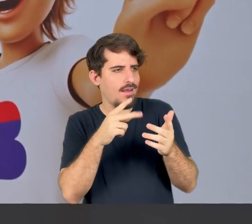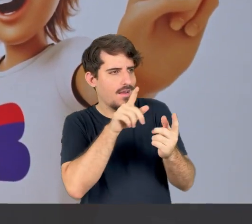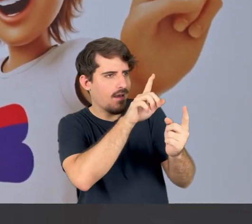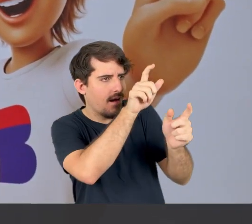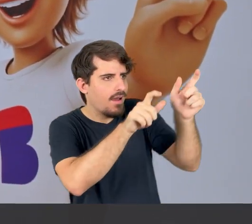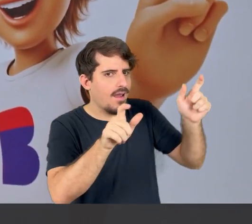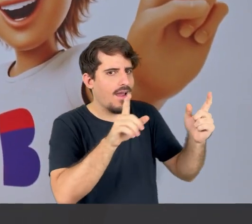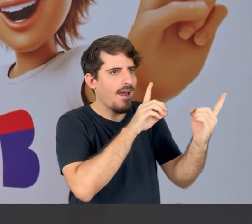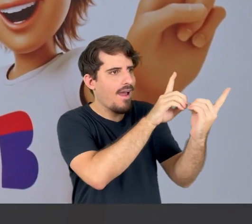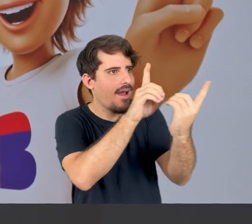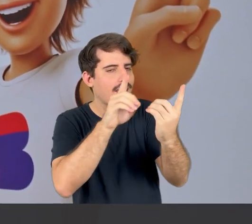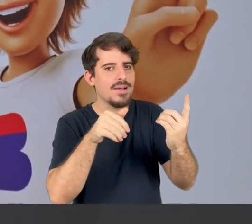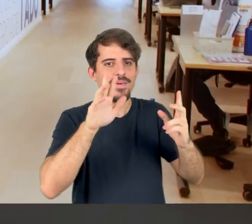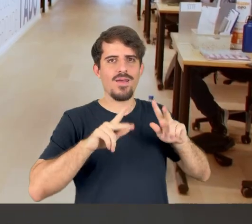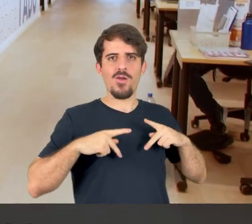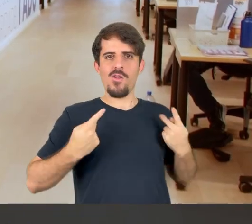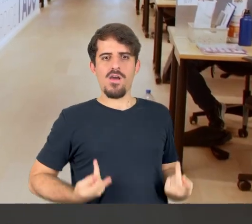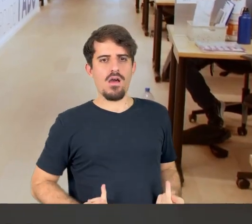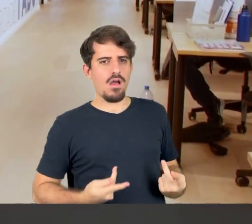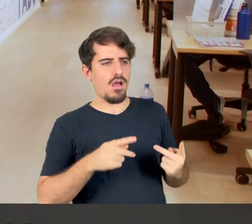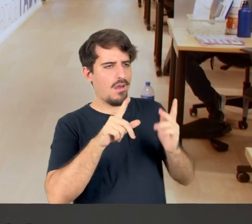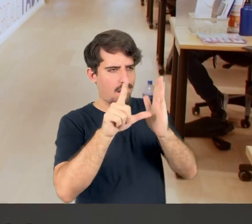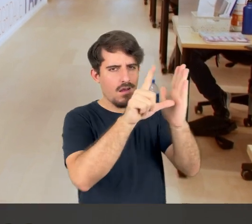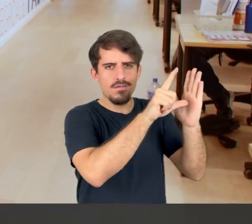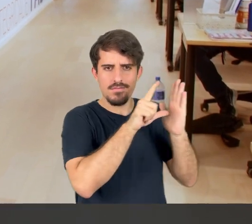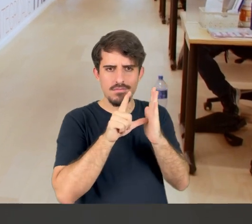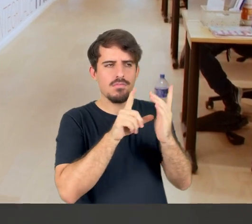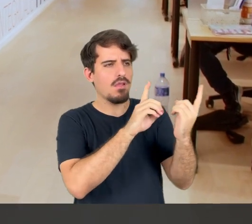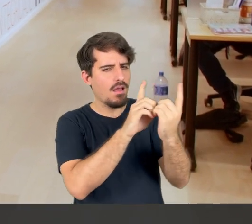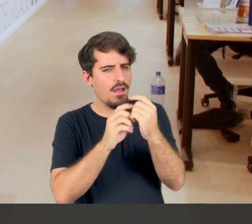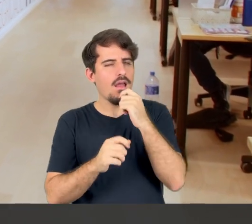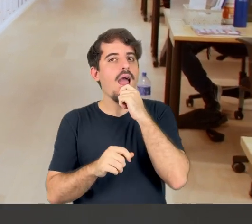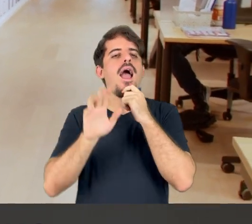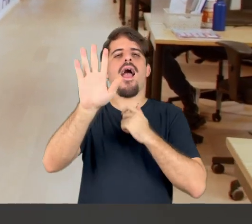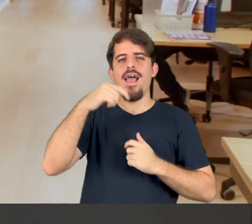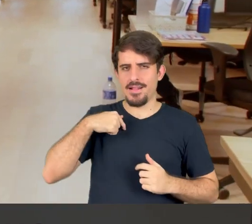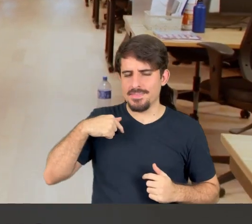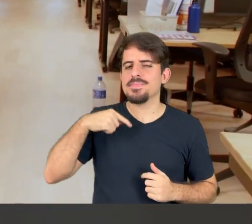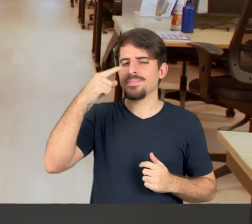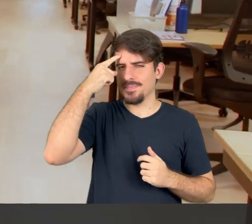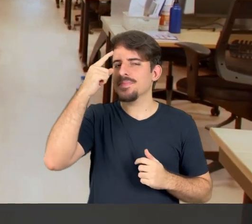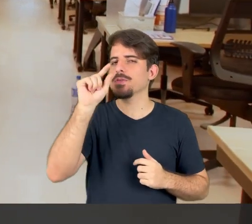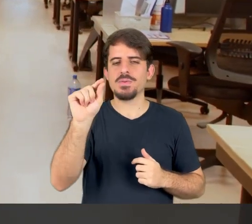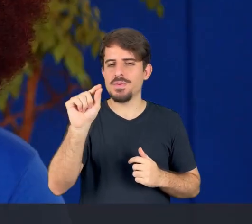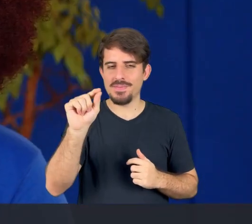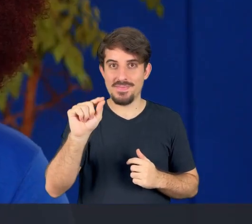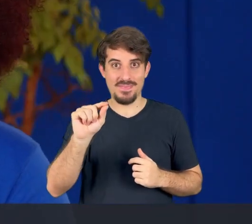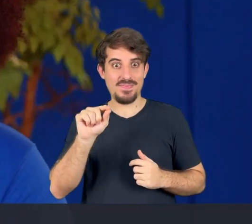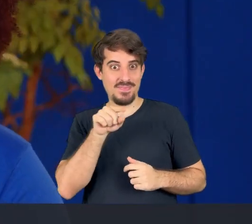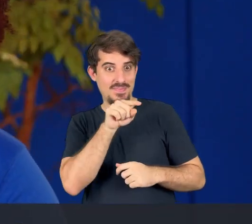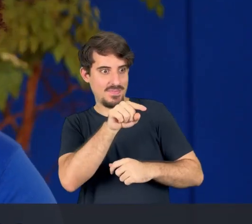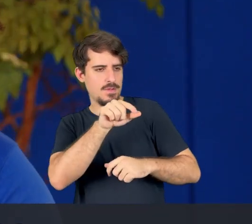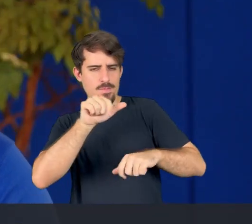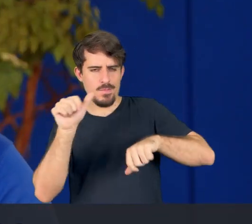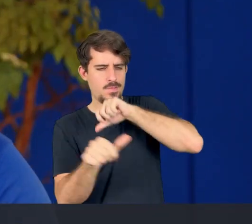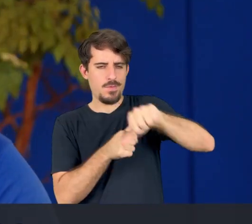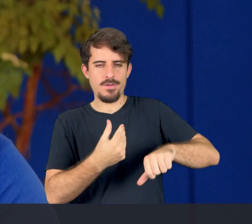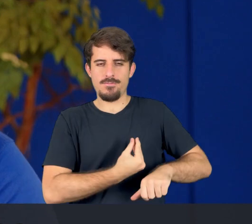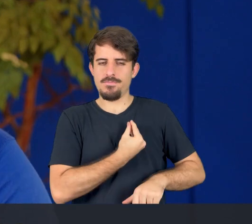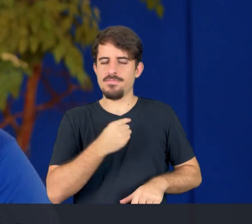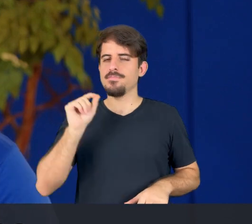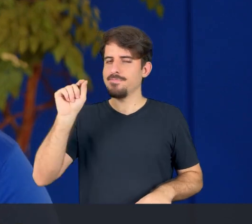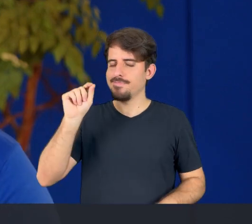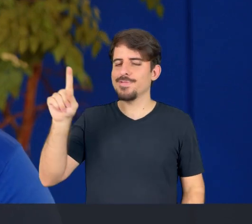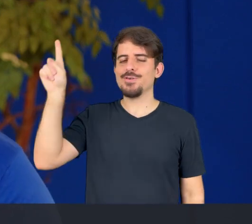a gente traz um atendimento mais humanizado para as nossas lojas. Mas se tem uma coisa que a gente sabe bem é o quanto